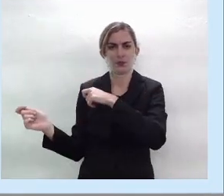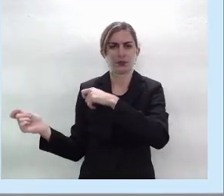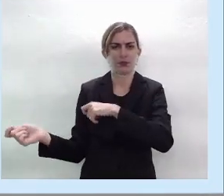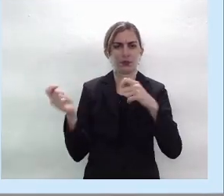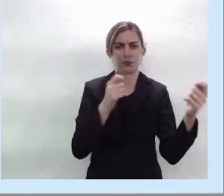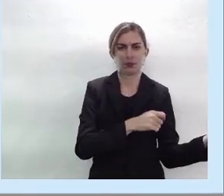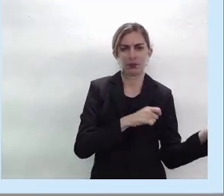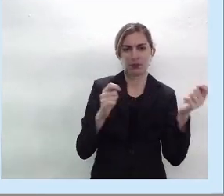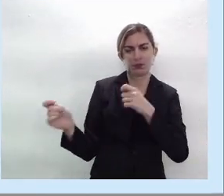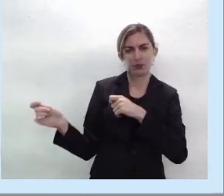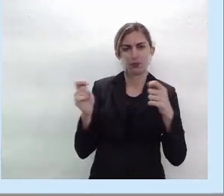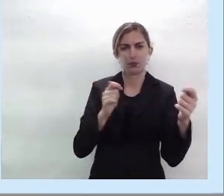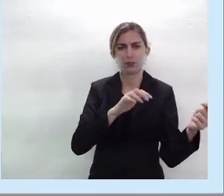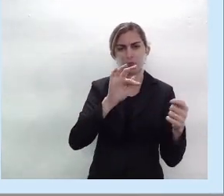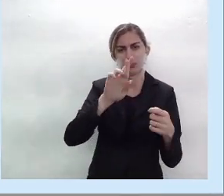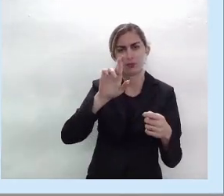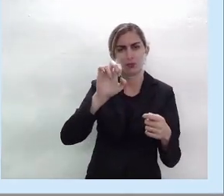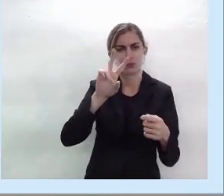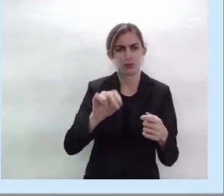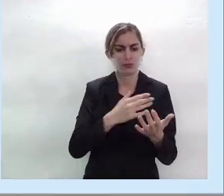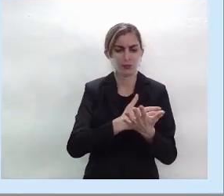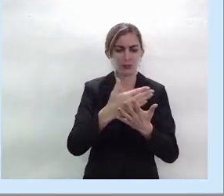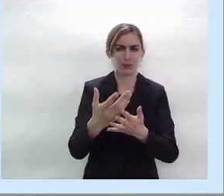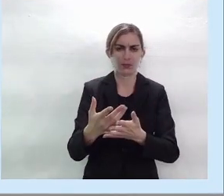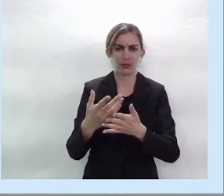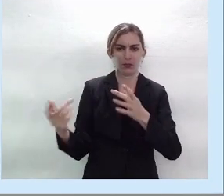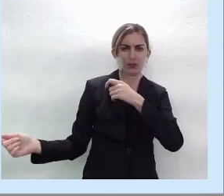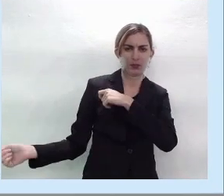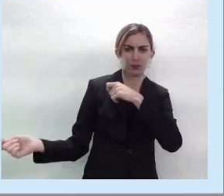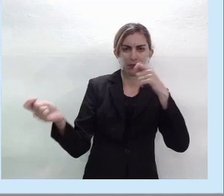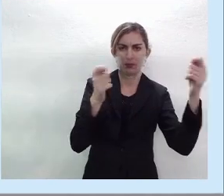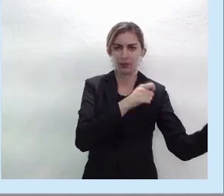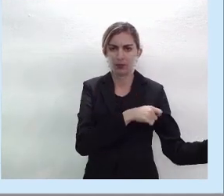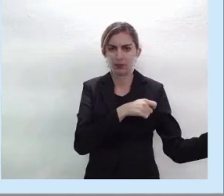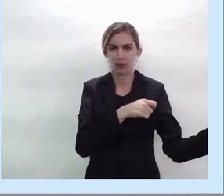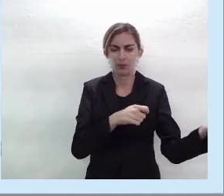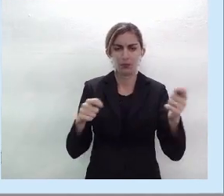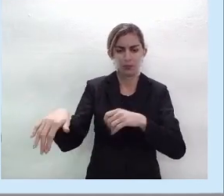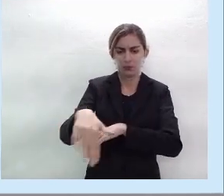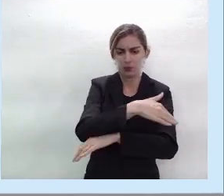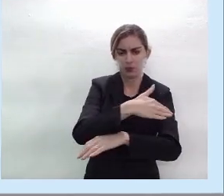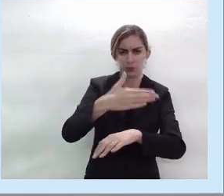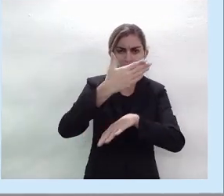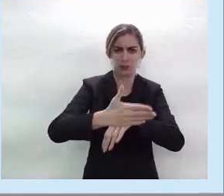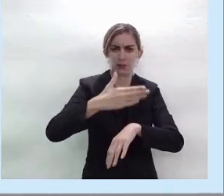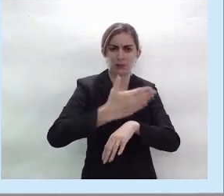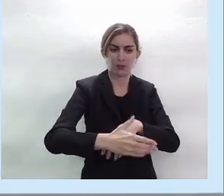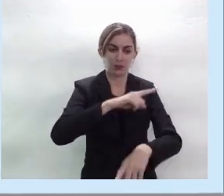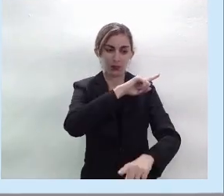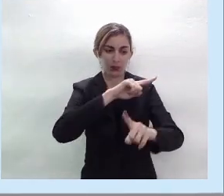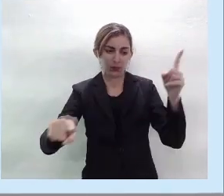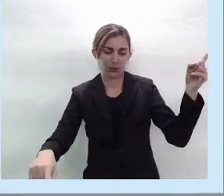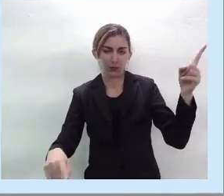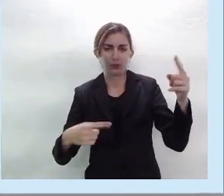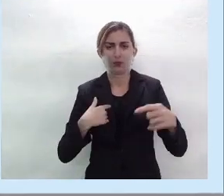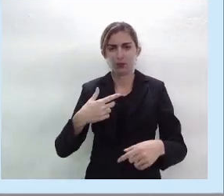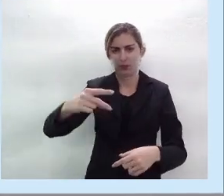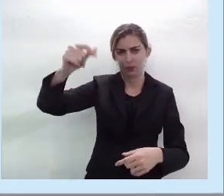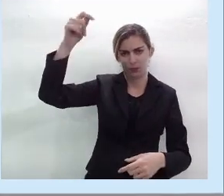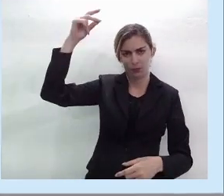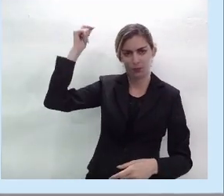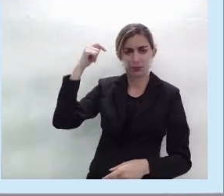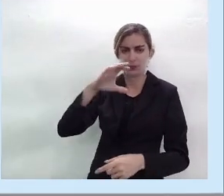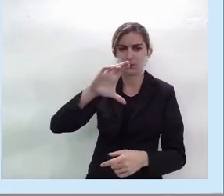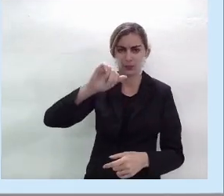né? Onde o frevo se originou da capoeira. Então, quando os capoeiros estavam na rua praticando o que era proibido,